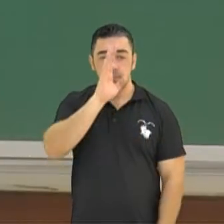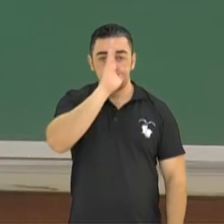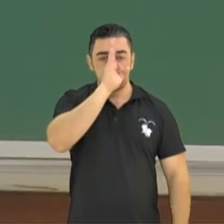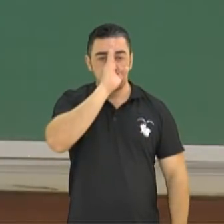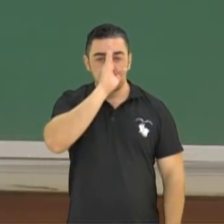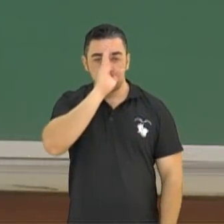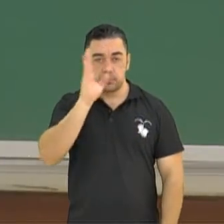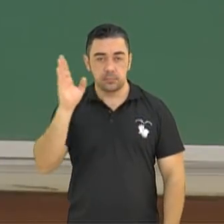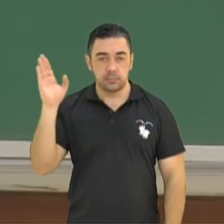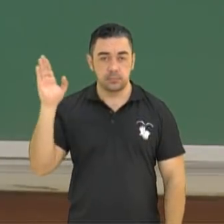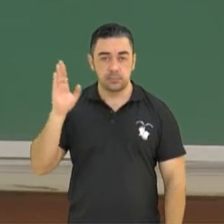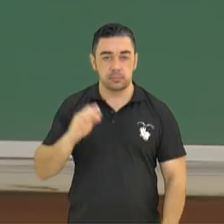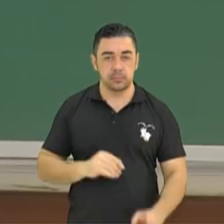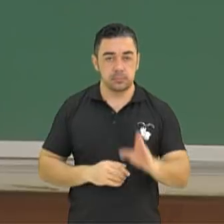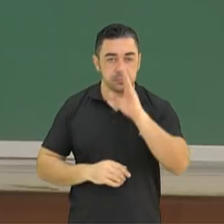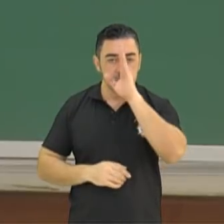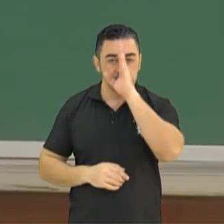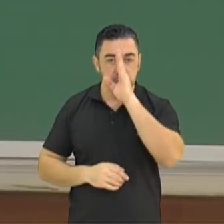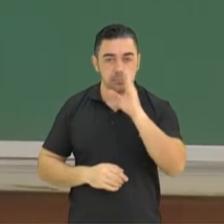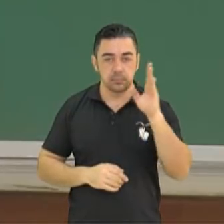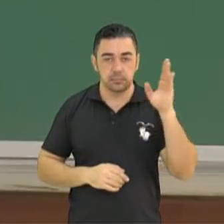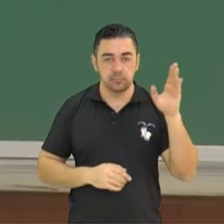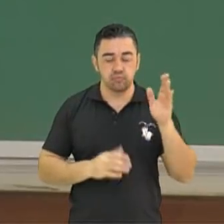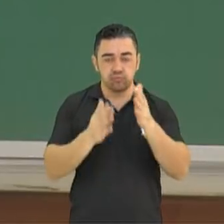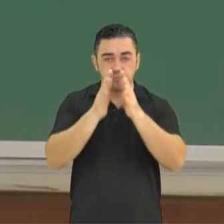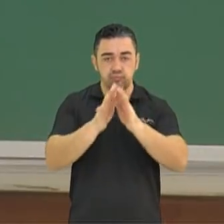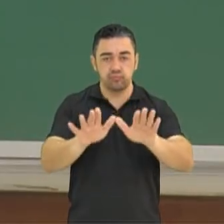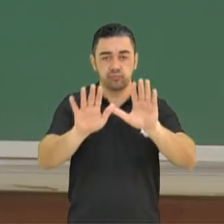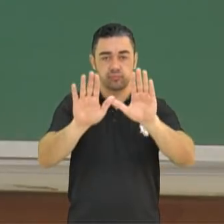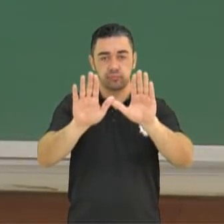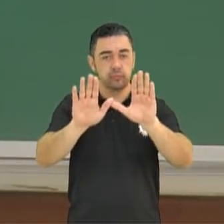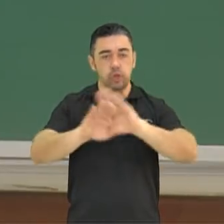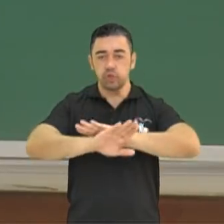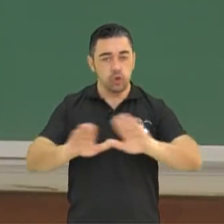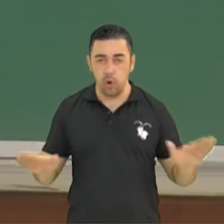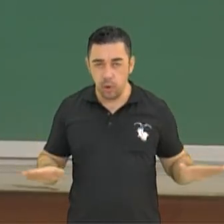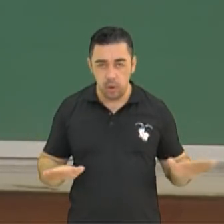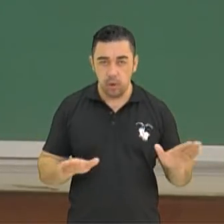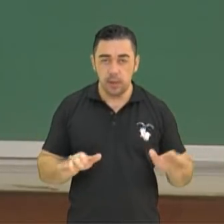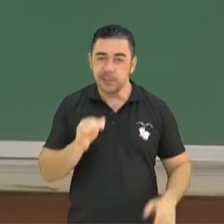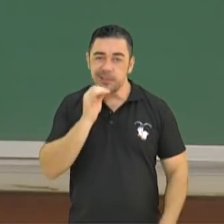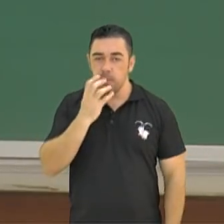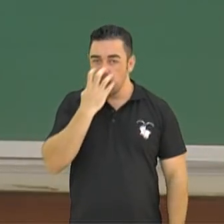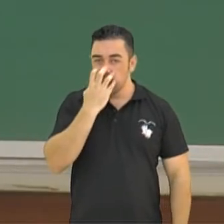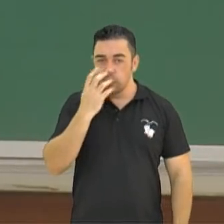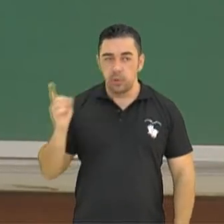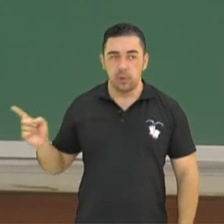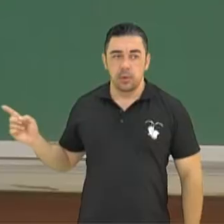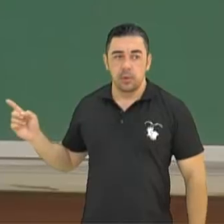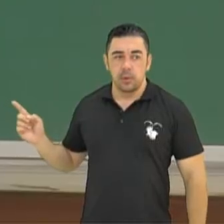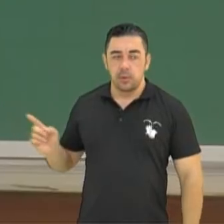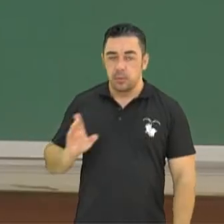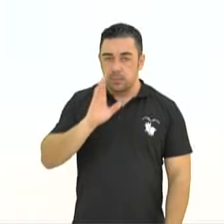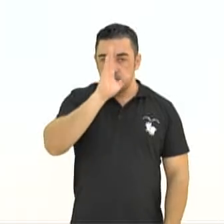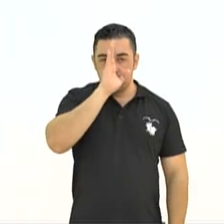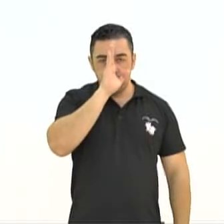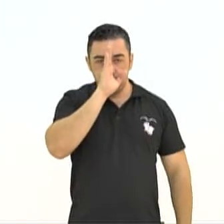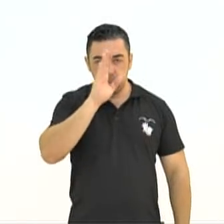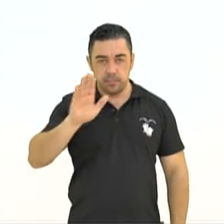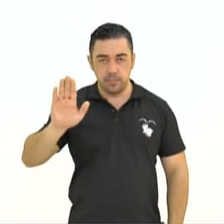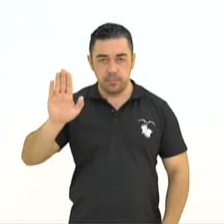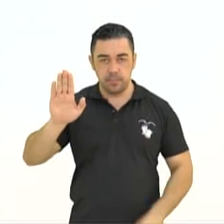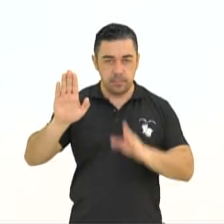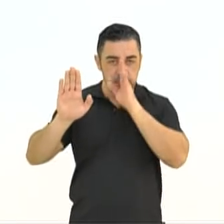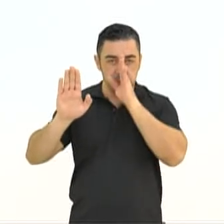eu consigo, né, dividir em duas metades iguais e só. Não tem mais possibilidades. Então, o cachorro aqui, ó, dividir no meio.